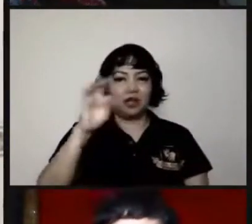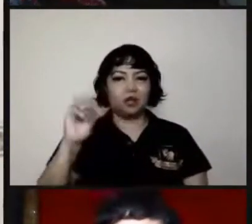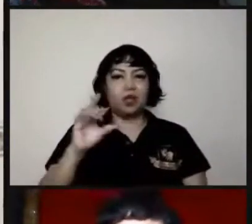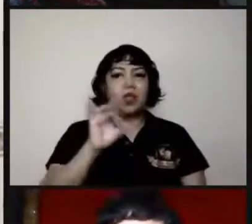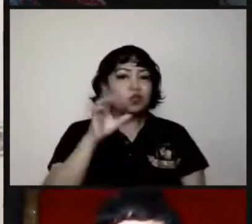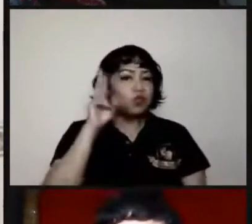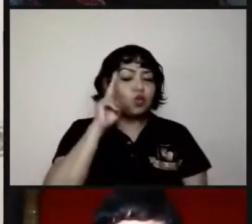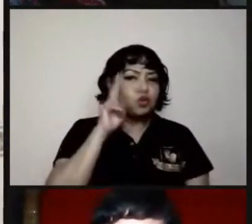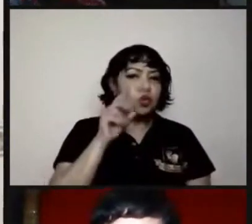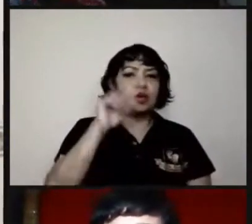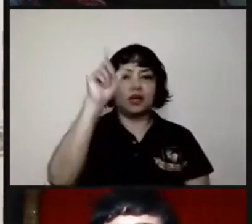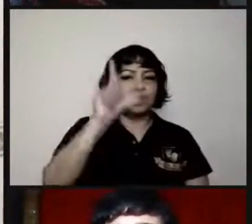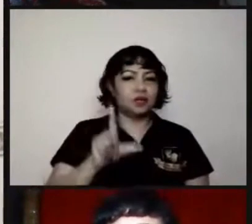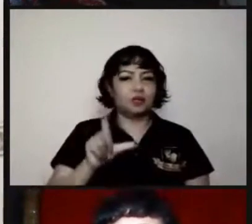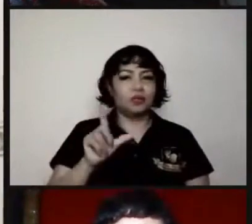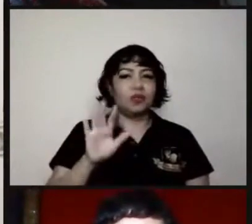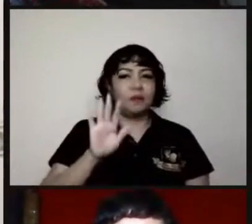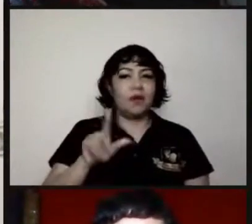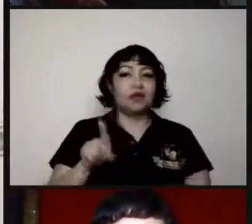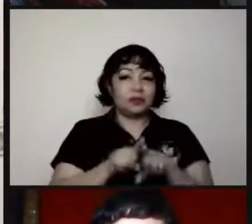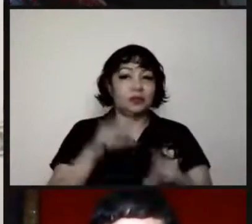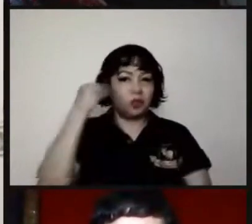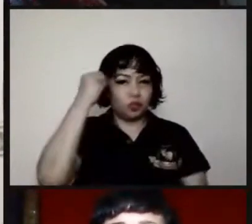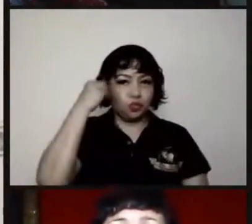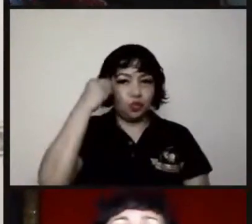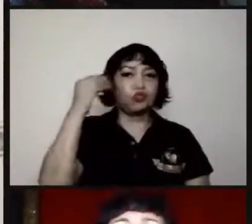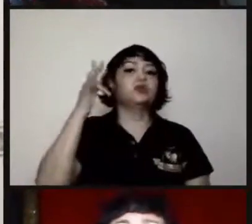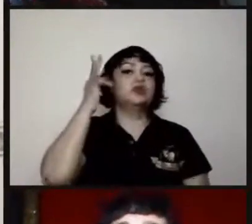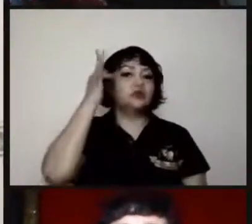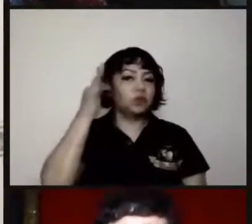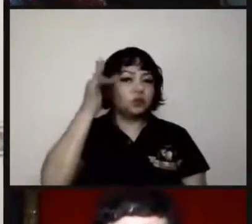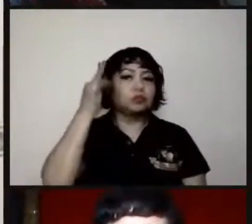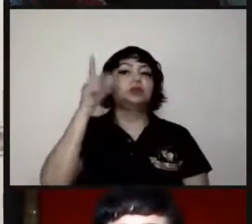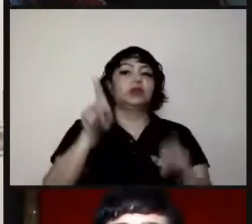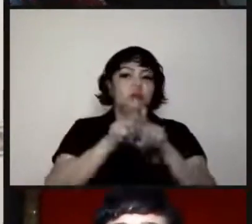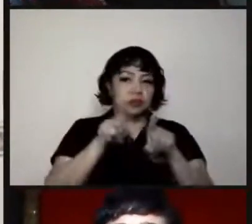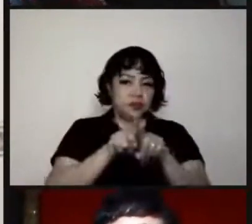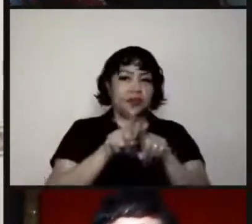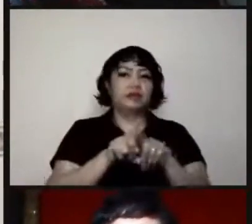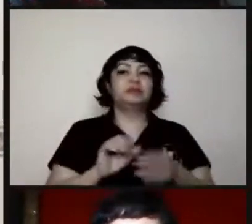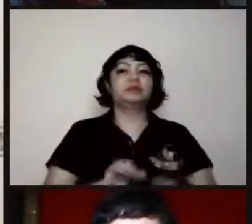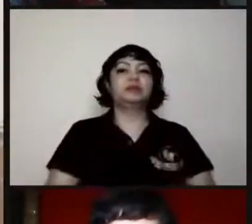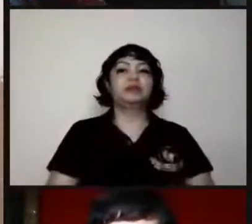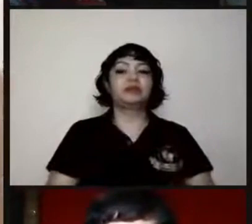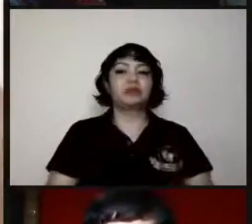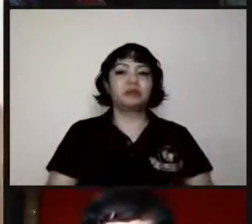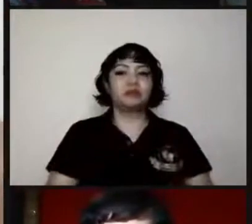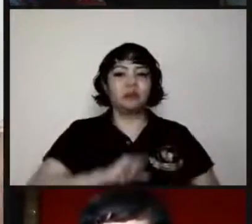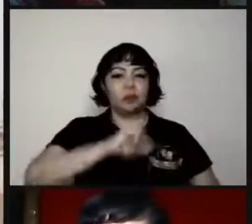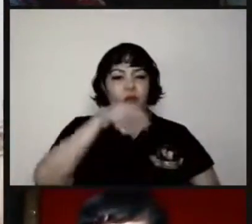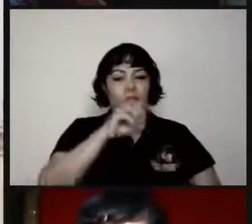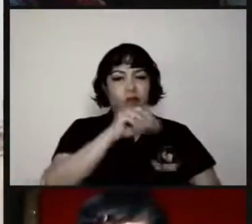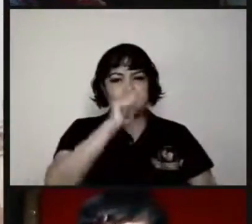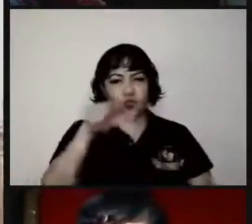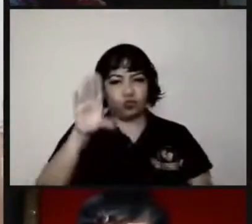e literatura, né, mas também sociologia e filosofia, Sim, né? sim. Ao João Cabral,